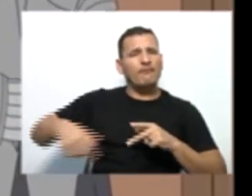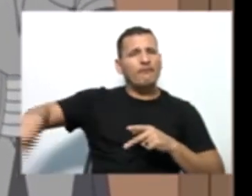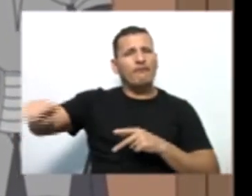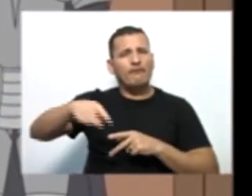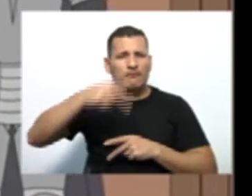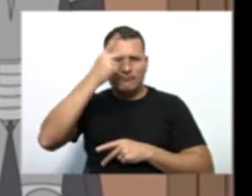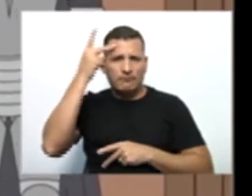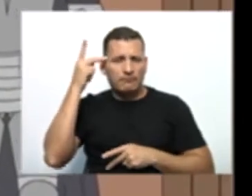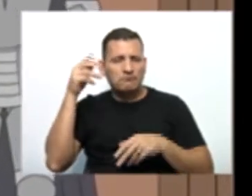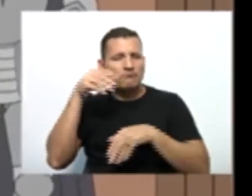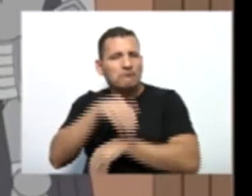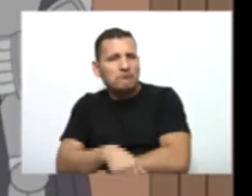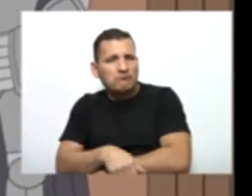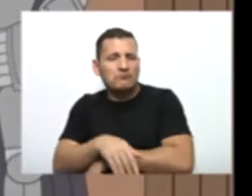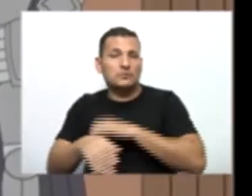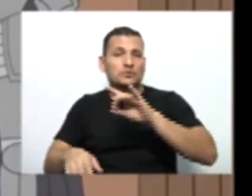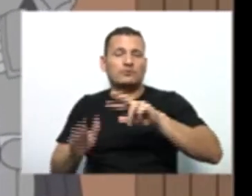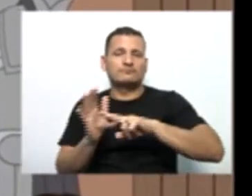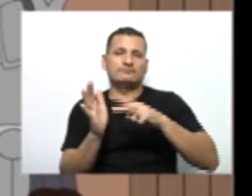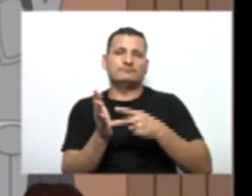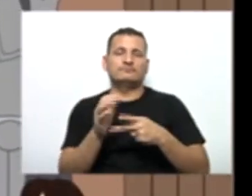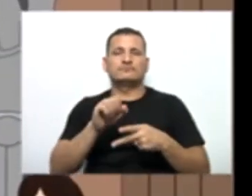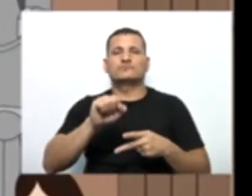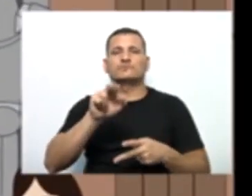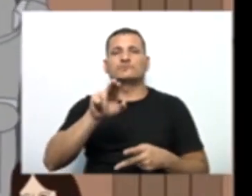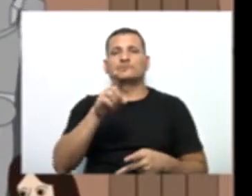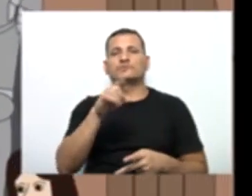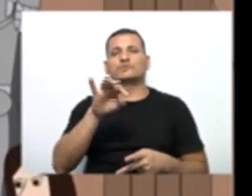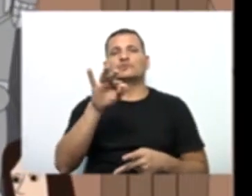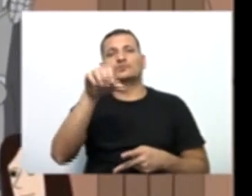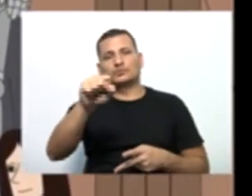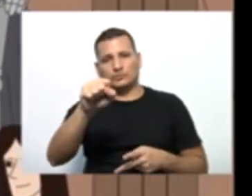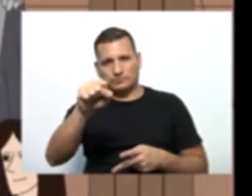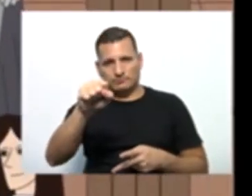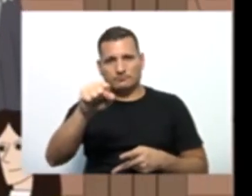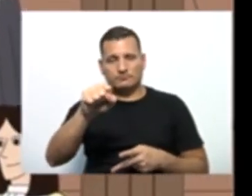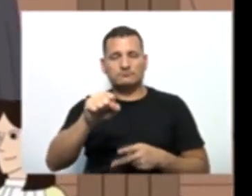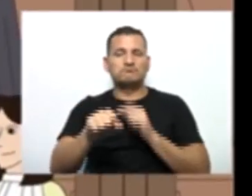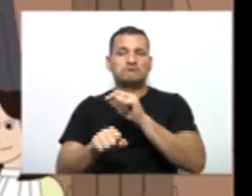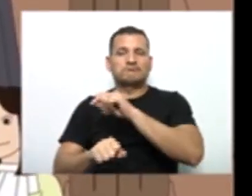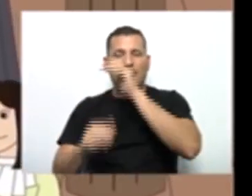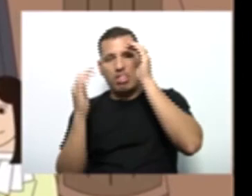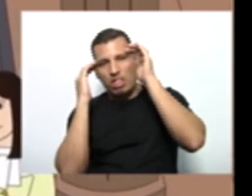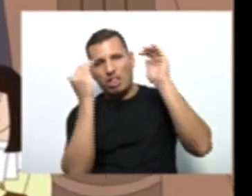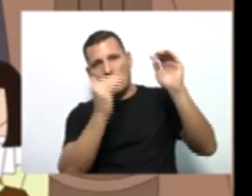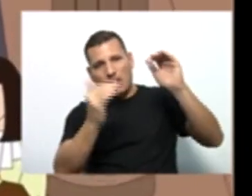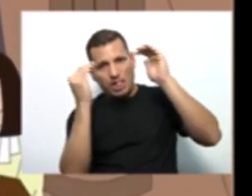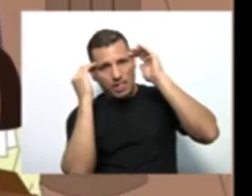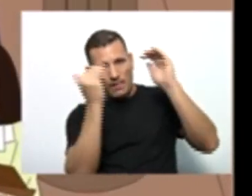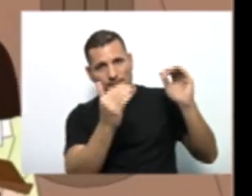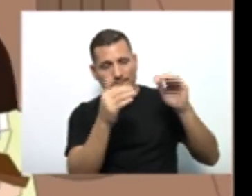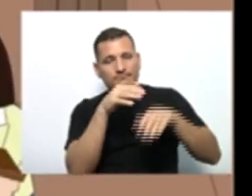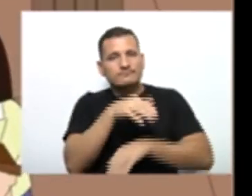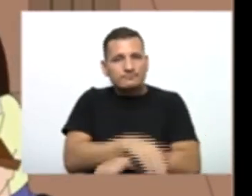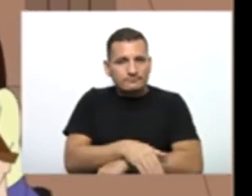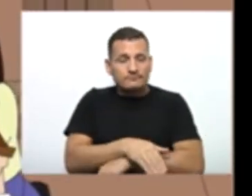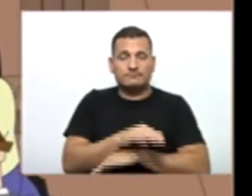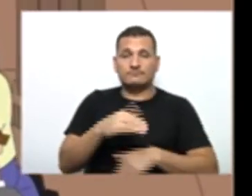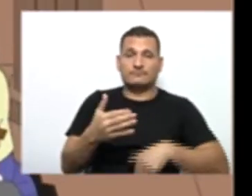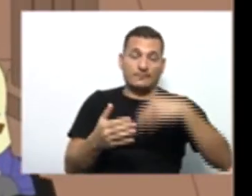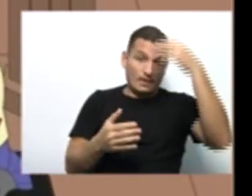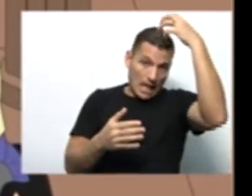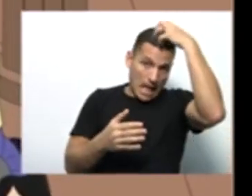na França, o Luís XIV, que disse: "O Estado sou eu". E ele tinha razão. Naquela época e com aquele tipo